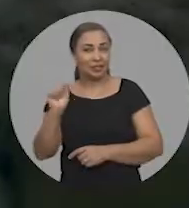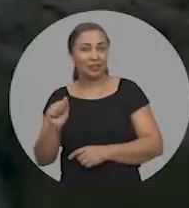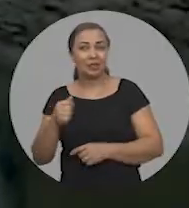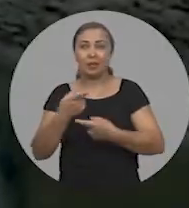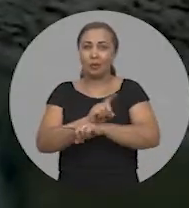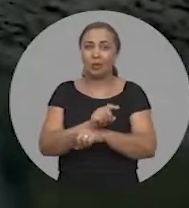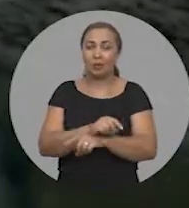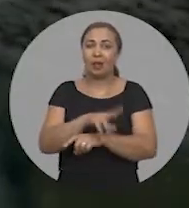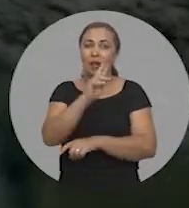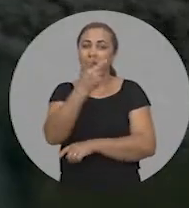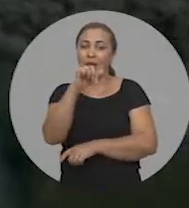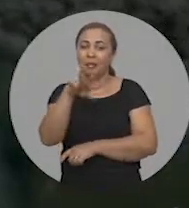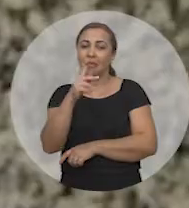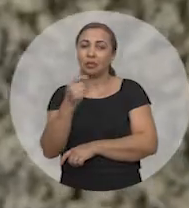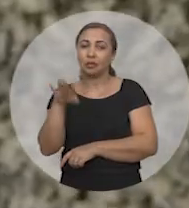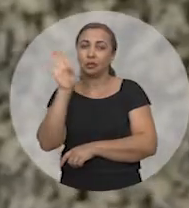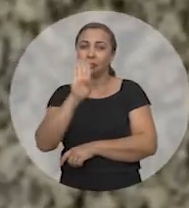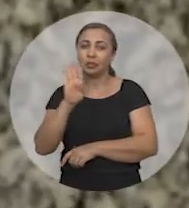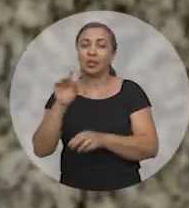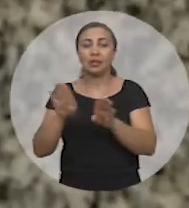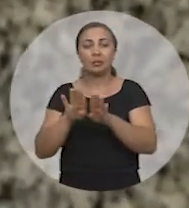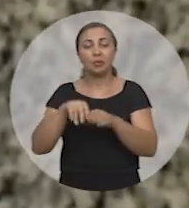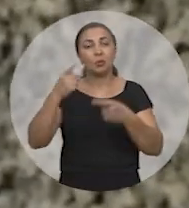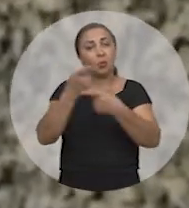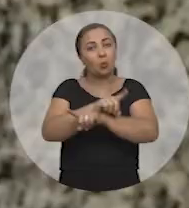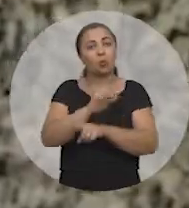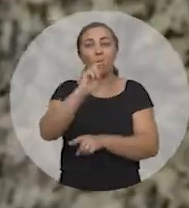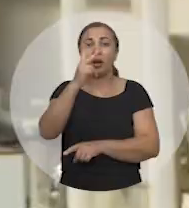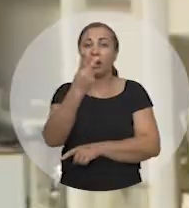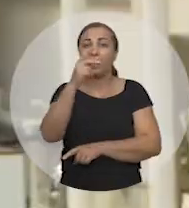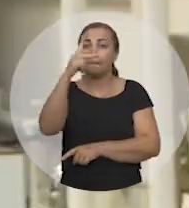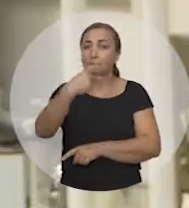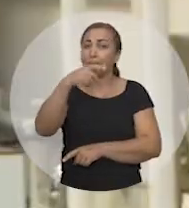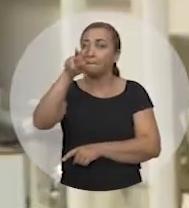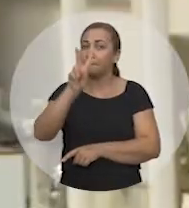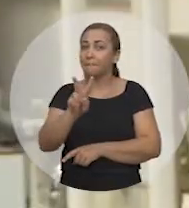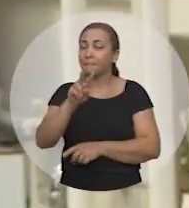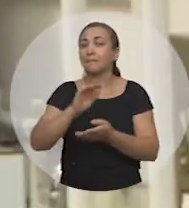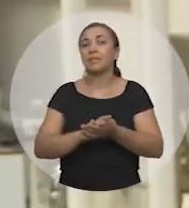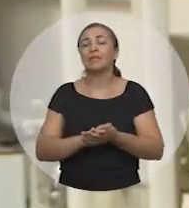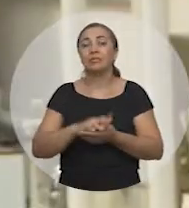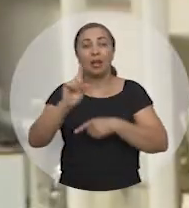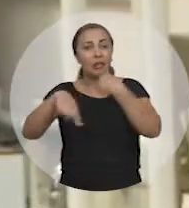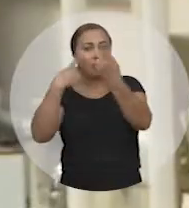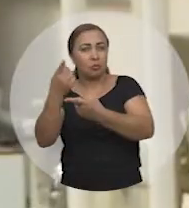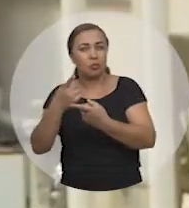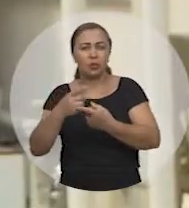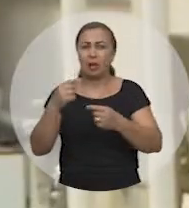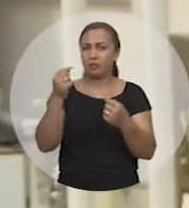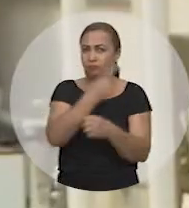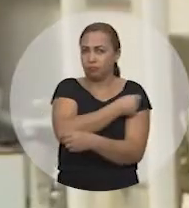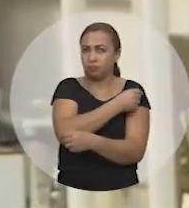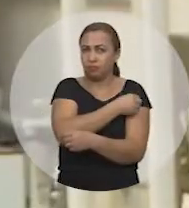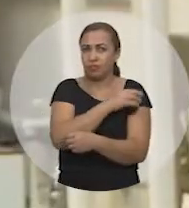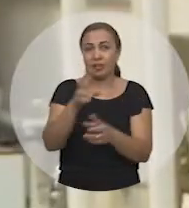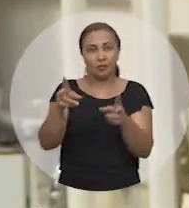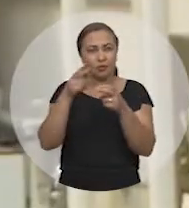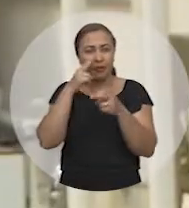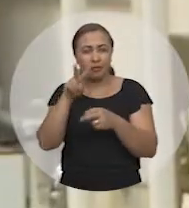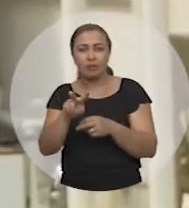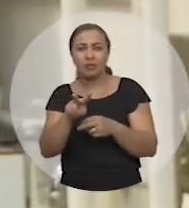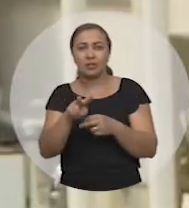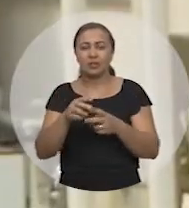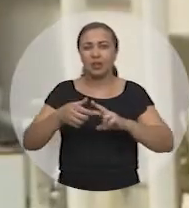que a vacina contra hepatite B EA vacina contra o HPV e uma segunda tendência além das próximas a cena seria a